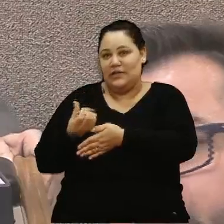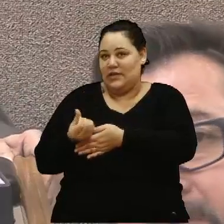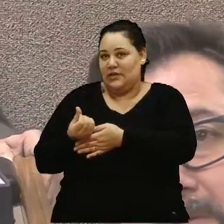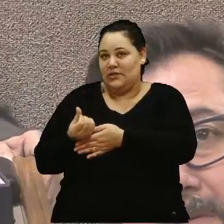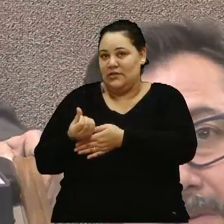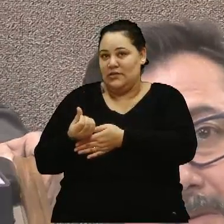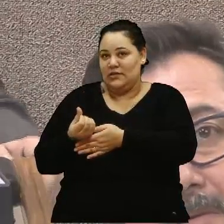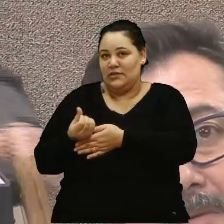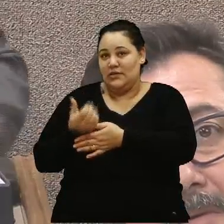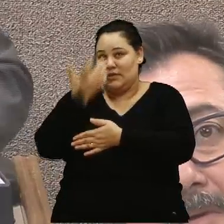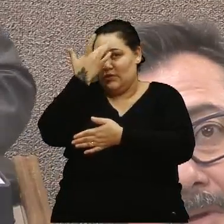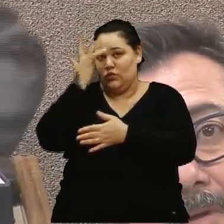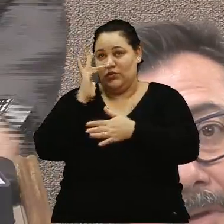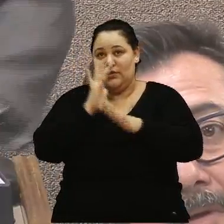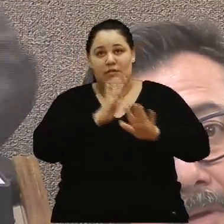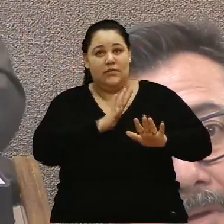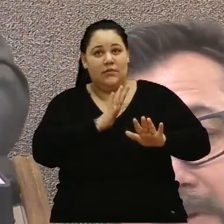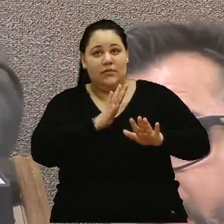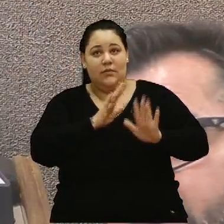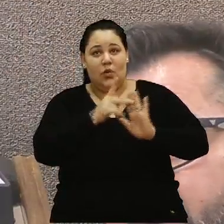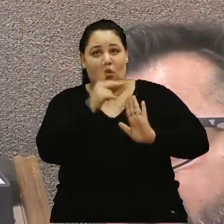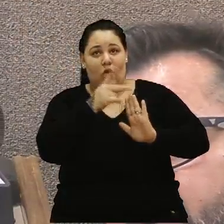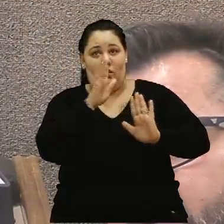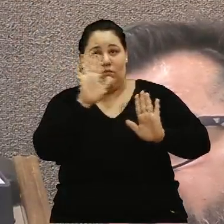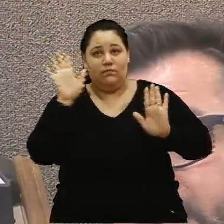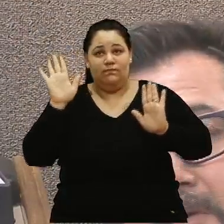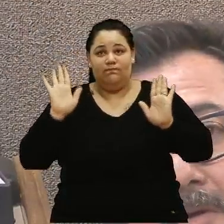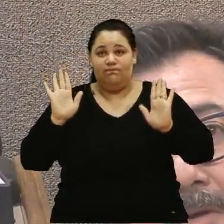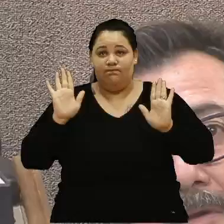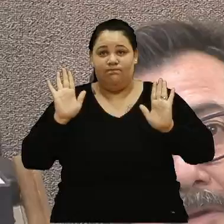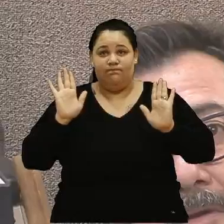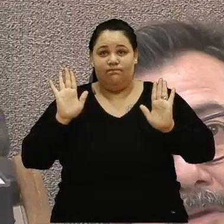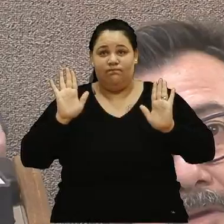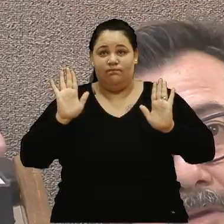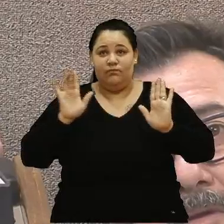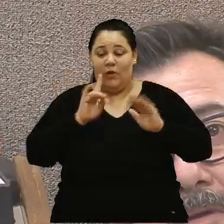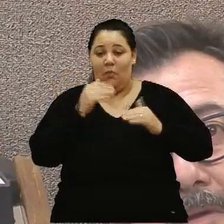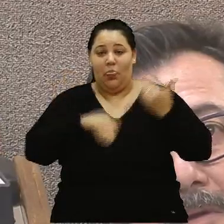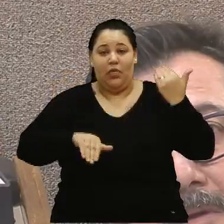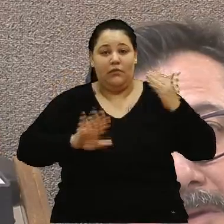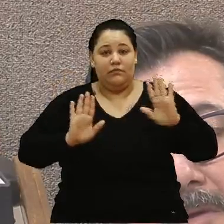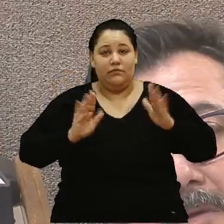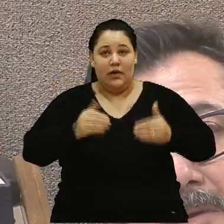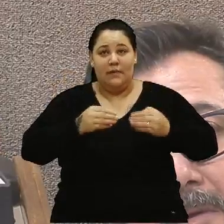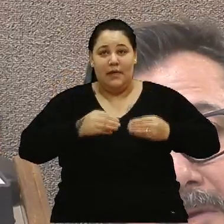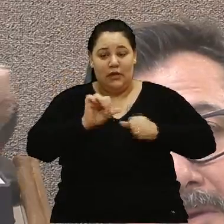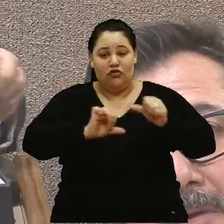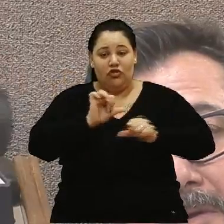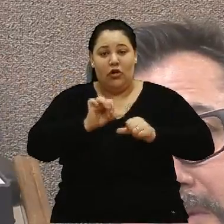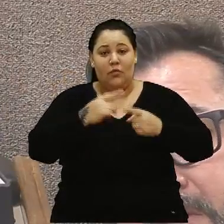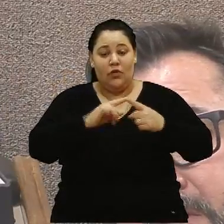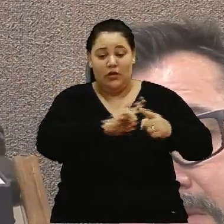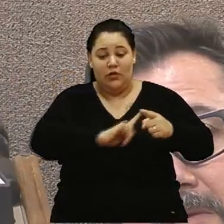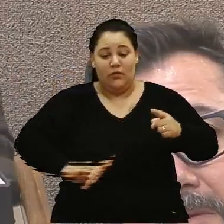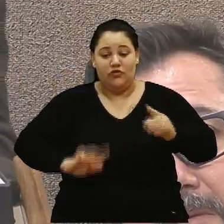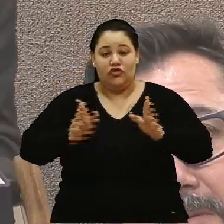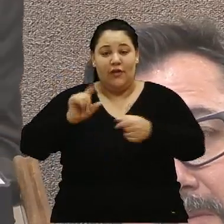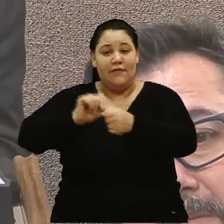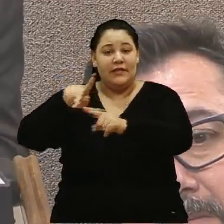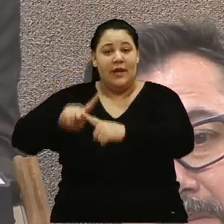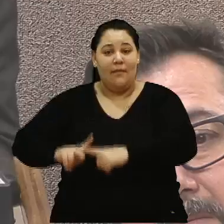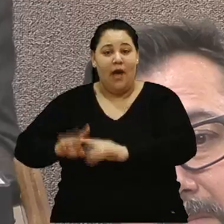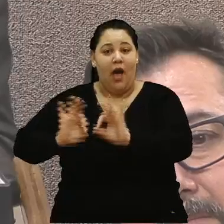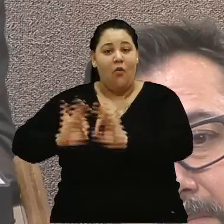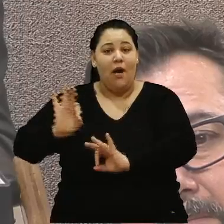Ok? Não sei. Protocolo, não sei. Então se tornaria inócua a sua emenda modificativa porque o governo já fez a retificativa. Mas,